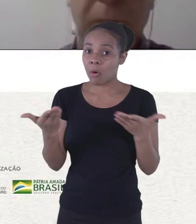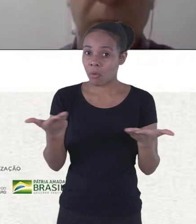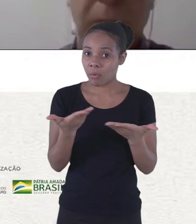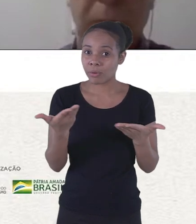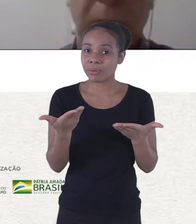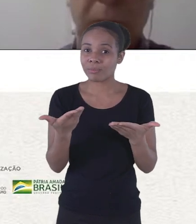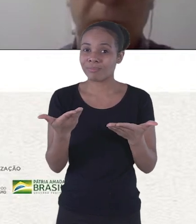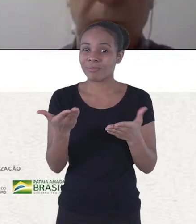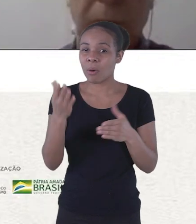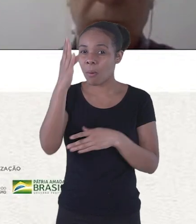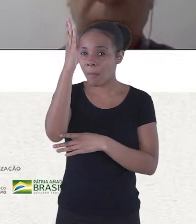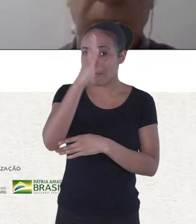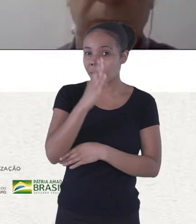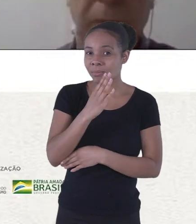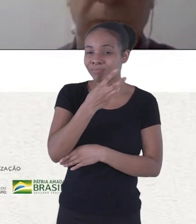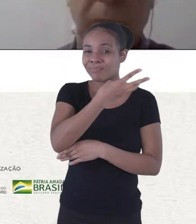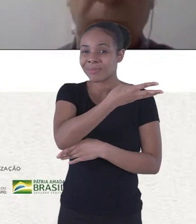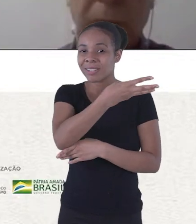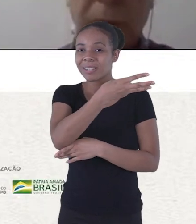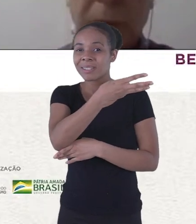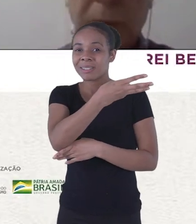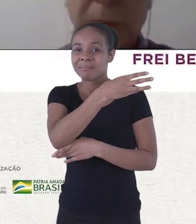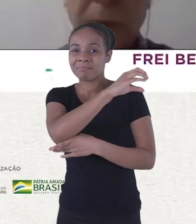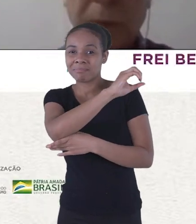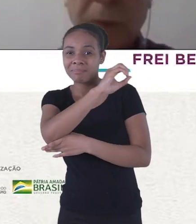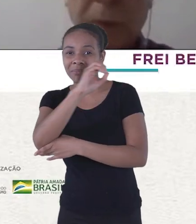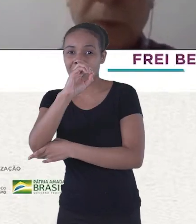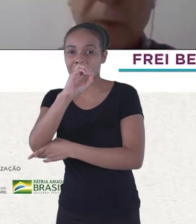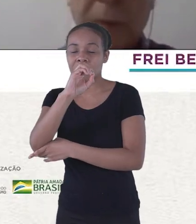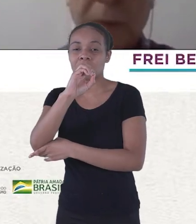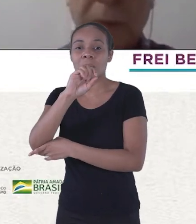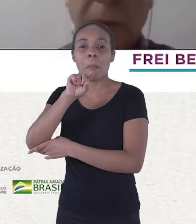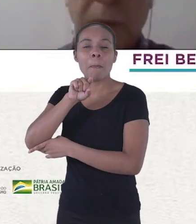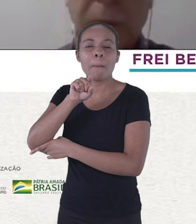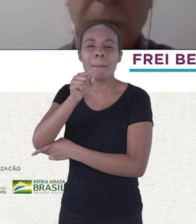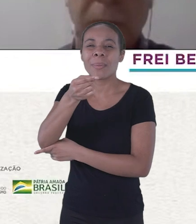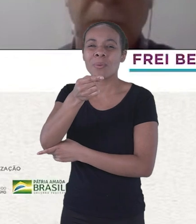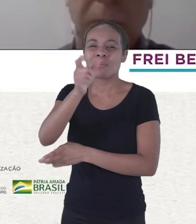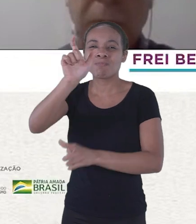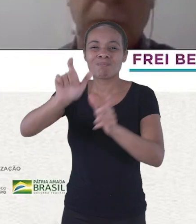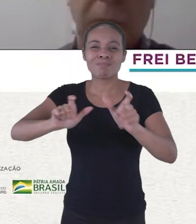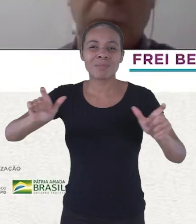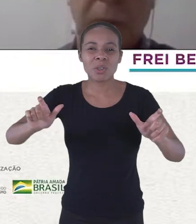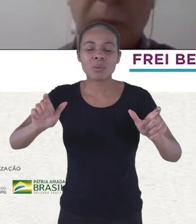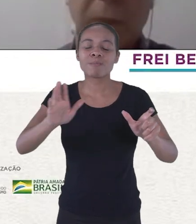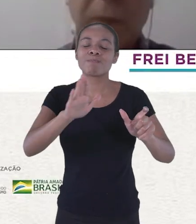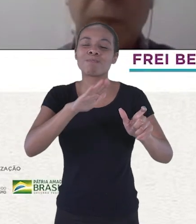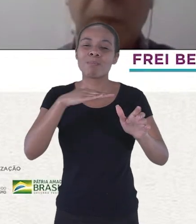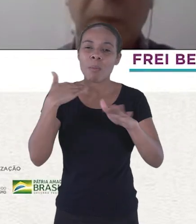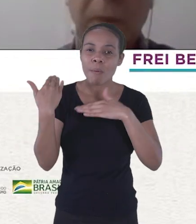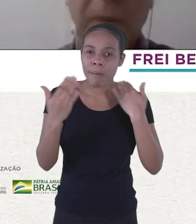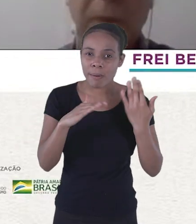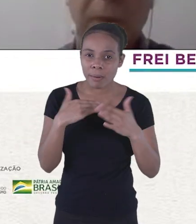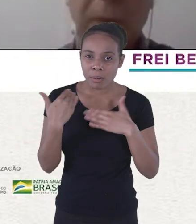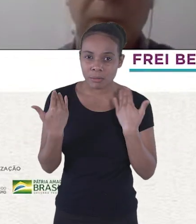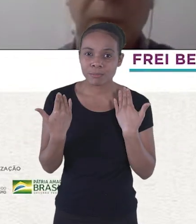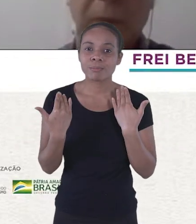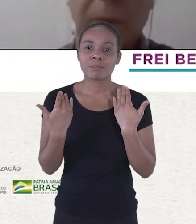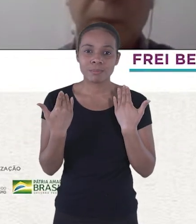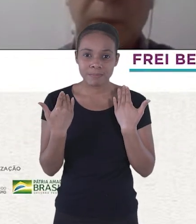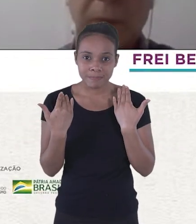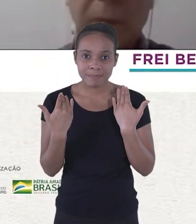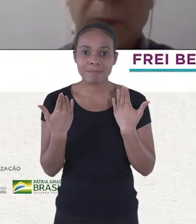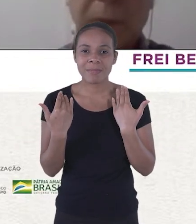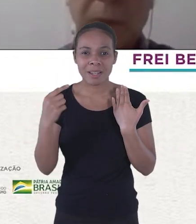a 300 mil óbitos, 300 mil pessoas que faleceram, eu sempre